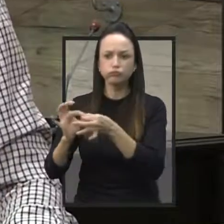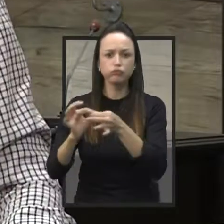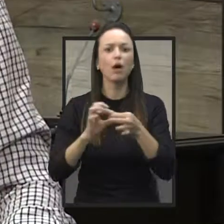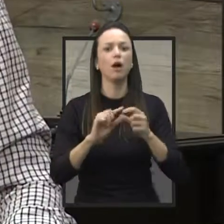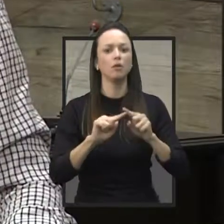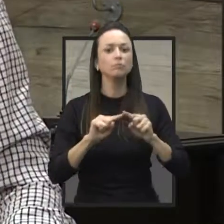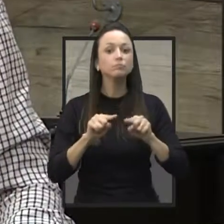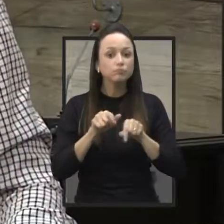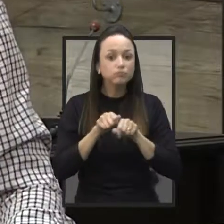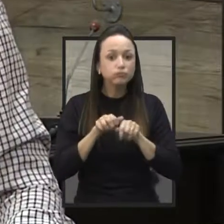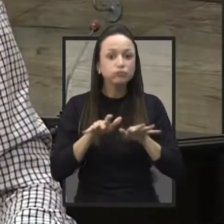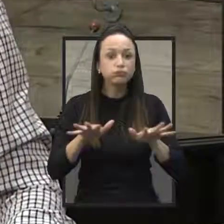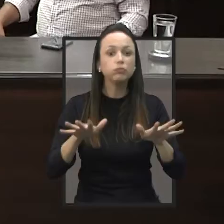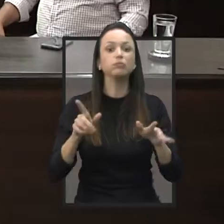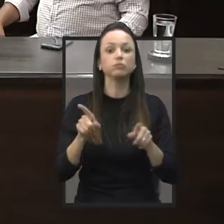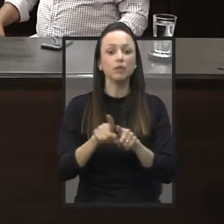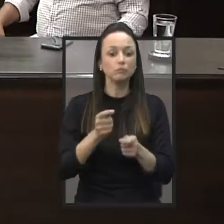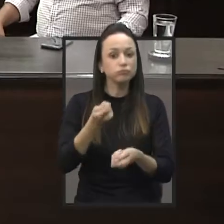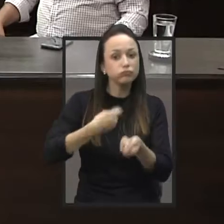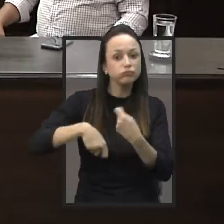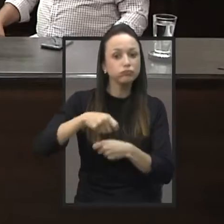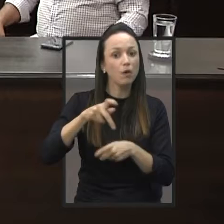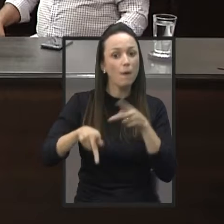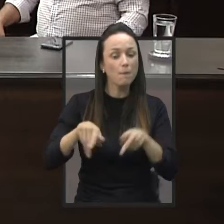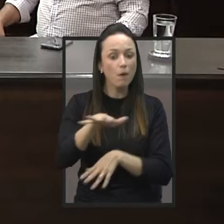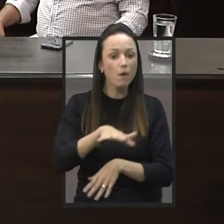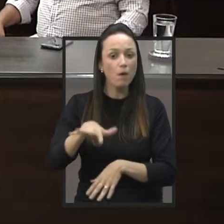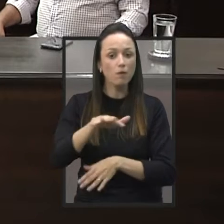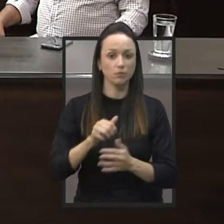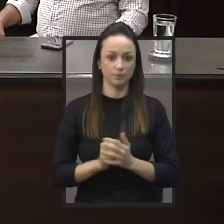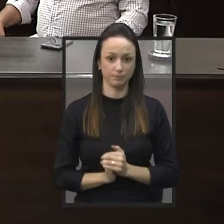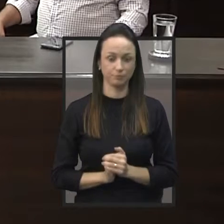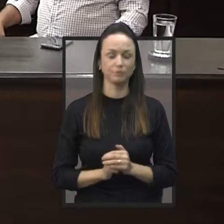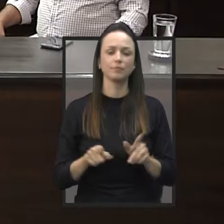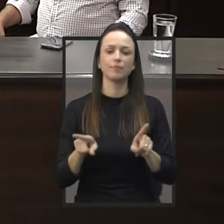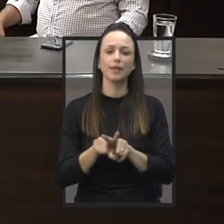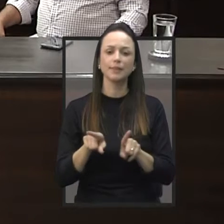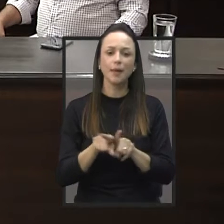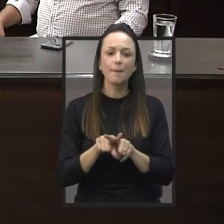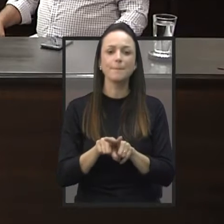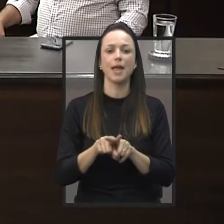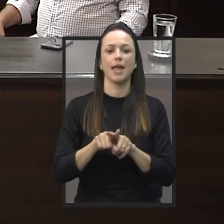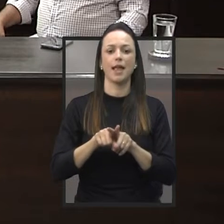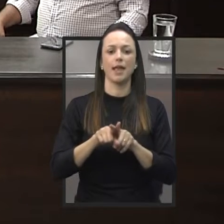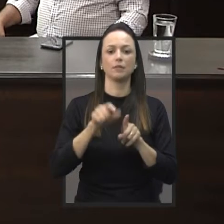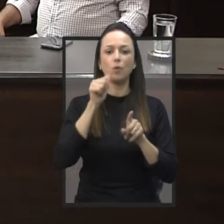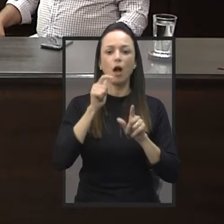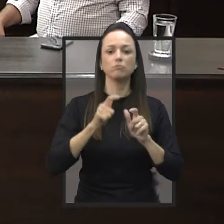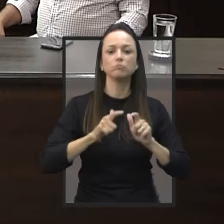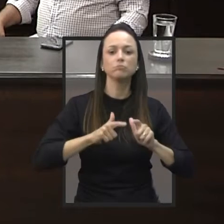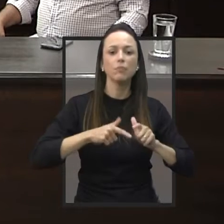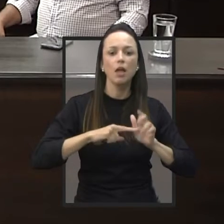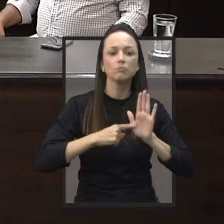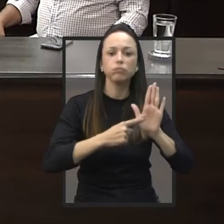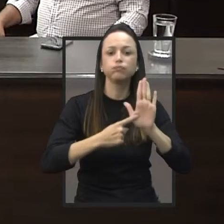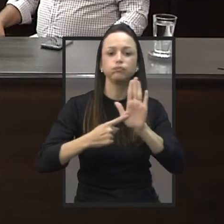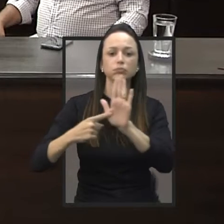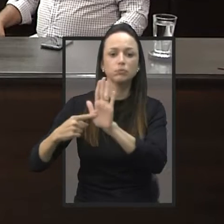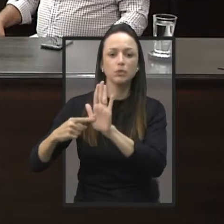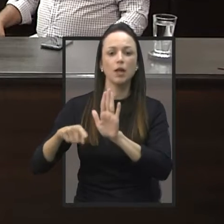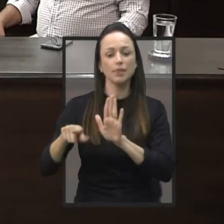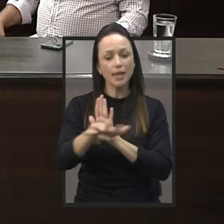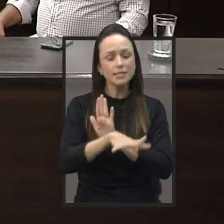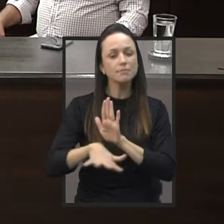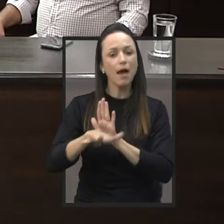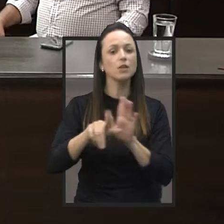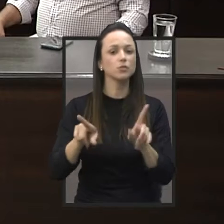para a população da cidade. E além dessa questão da exposição em si, tornar aquele espaço mais acessível